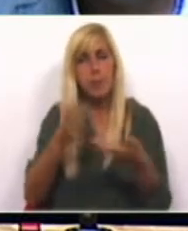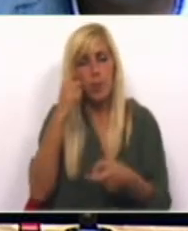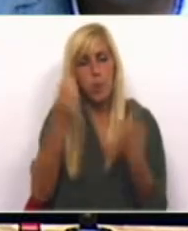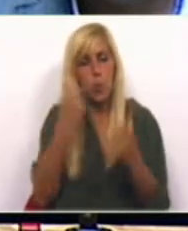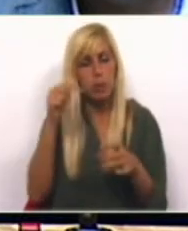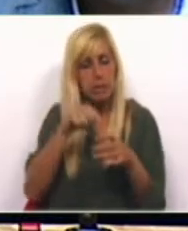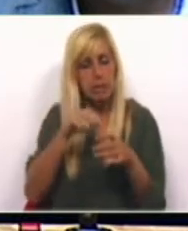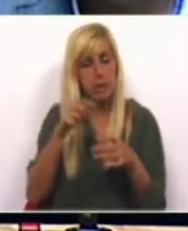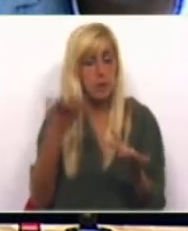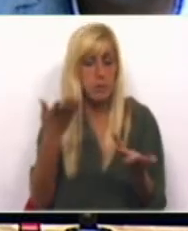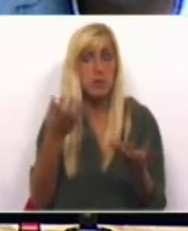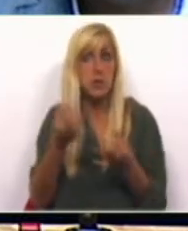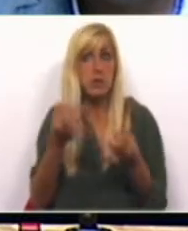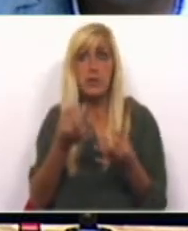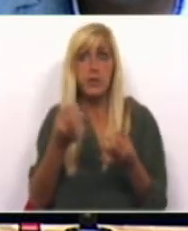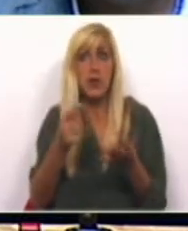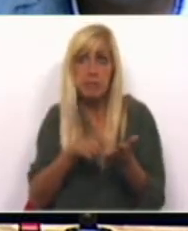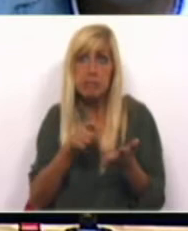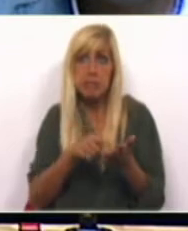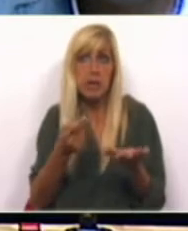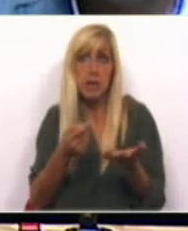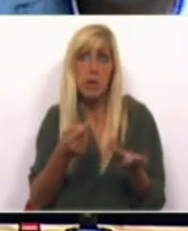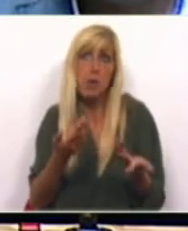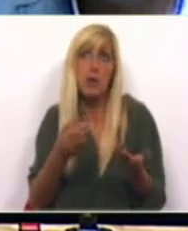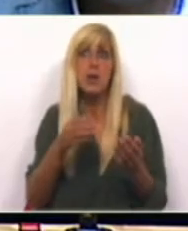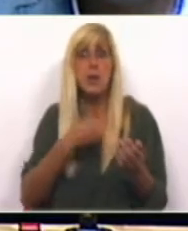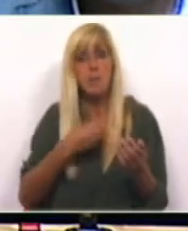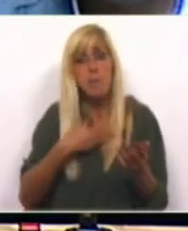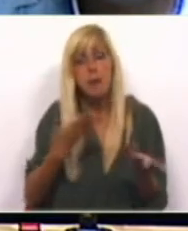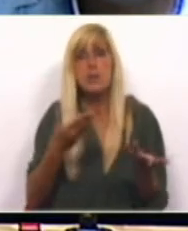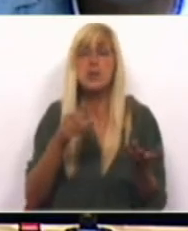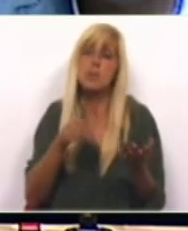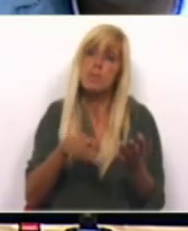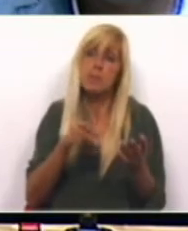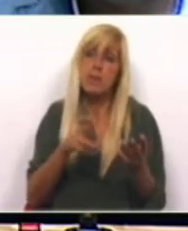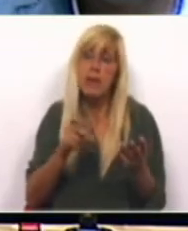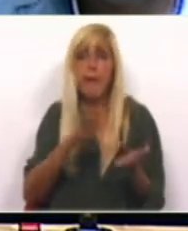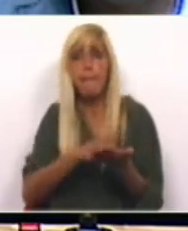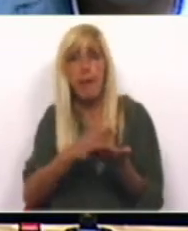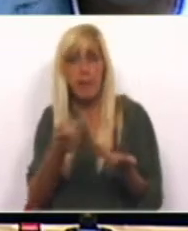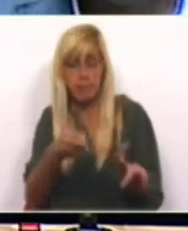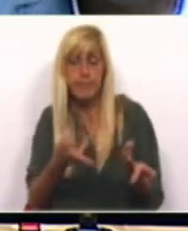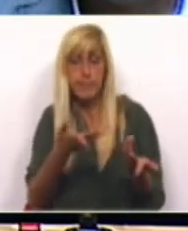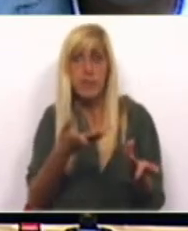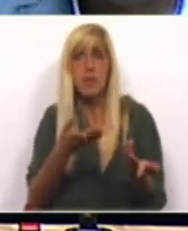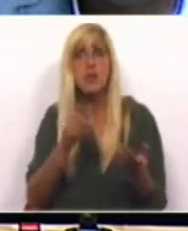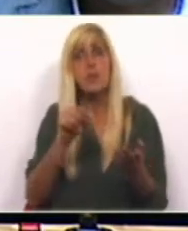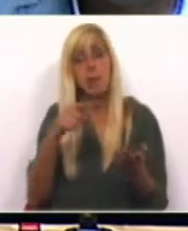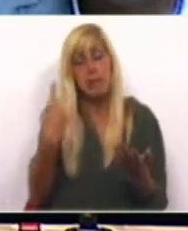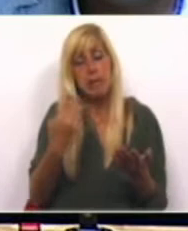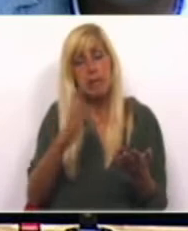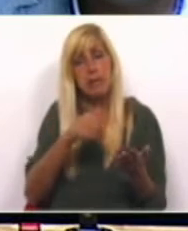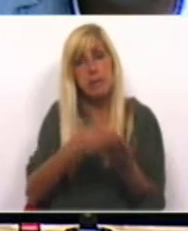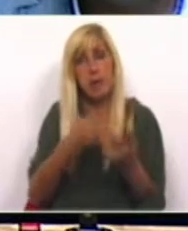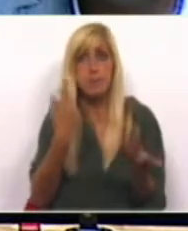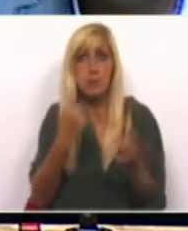é essencial para pequenas e médias empresas que dependem do mercado interno. E é por isso que o aumento do salário mínimo foi também um contributo para a